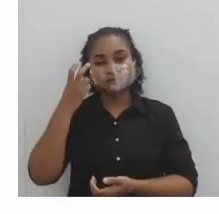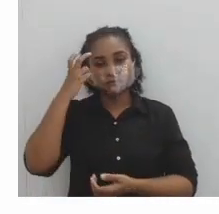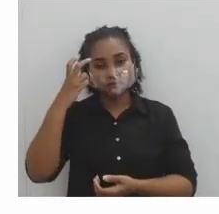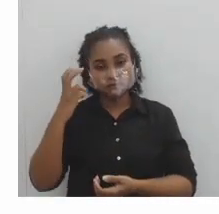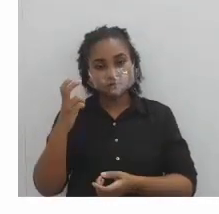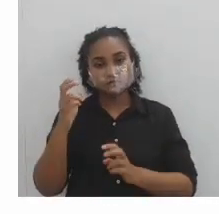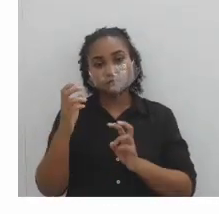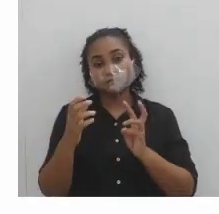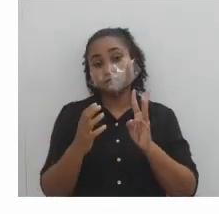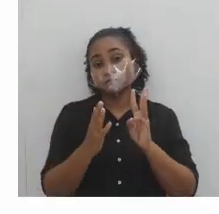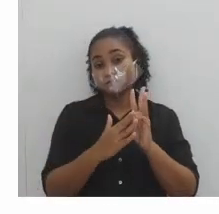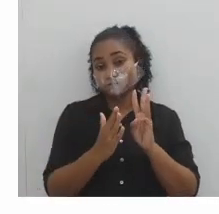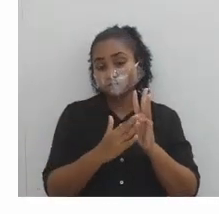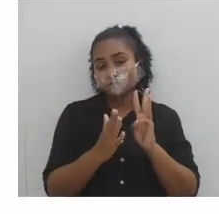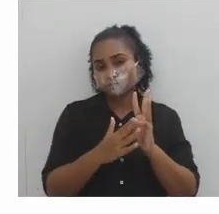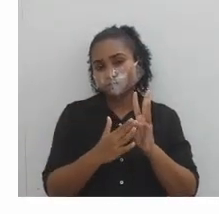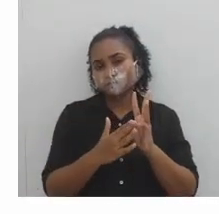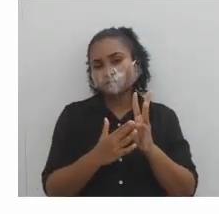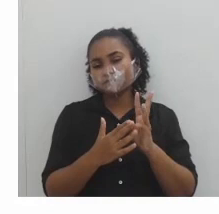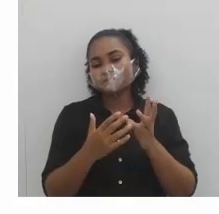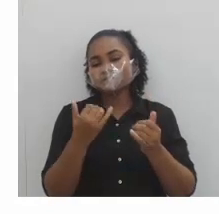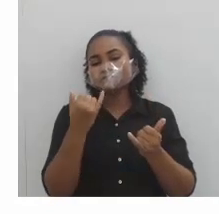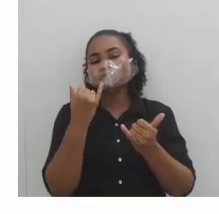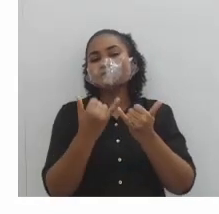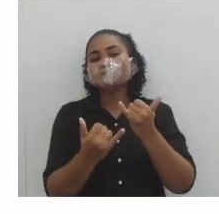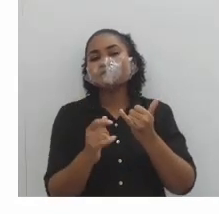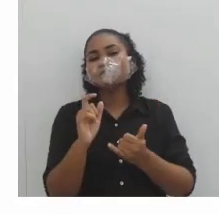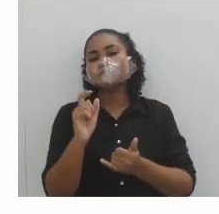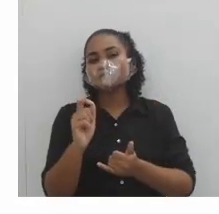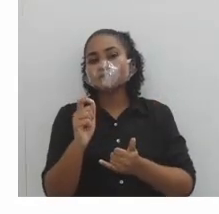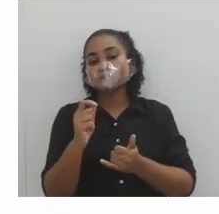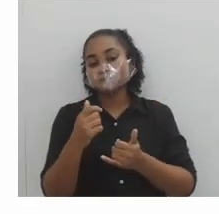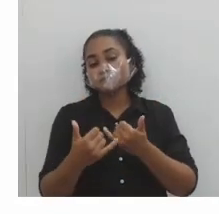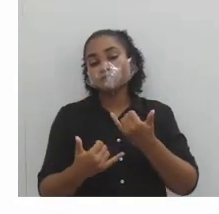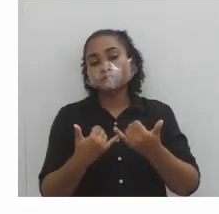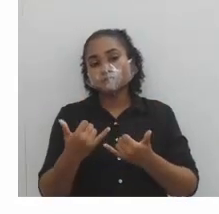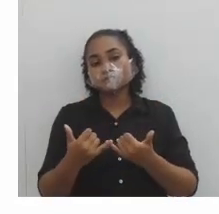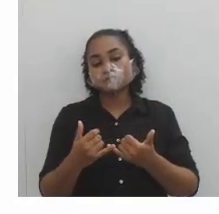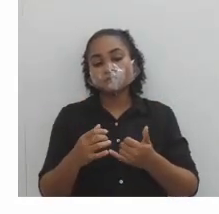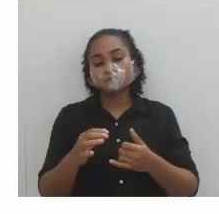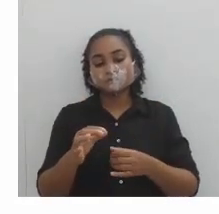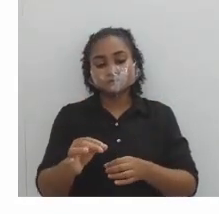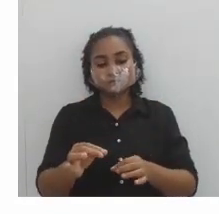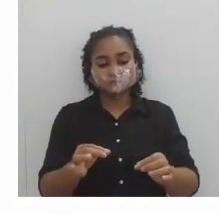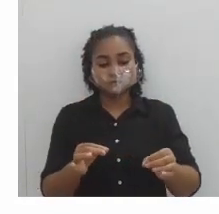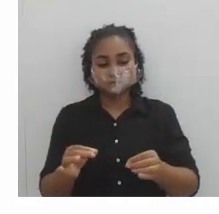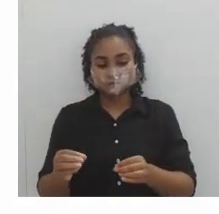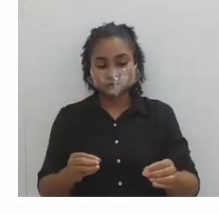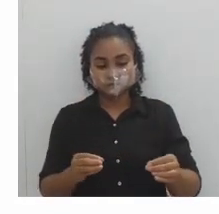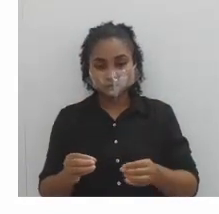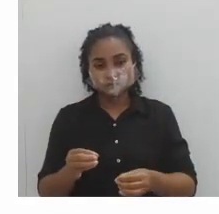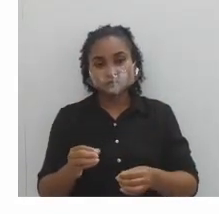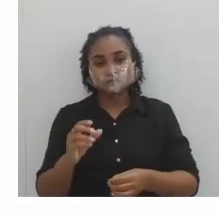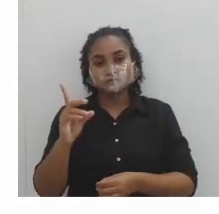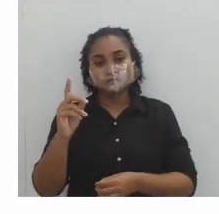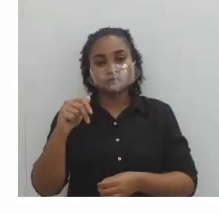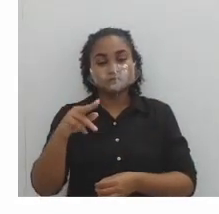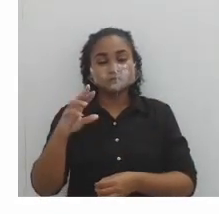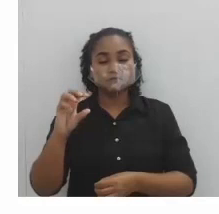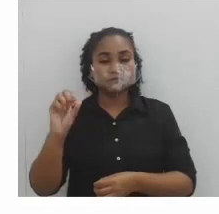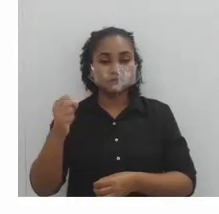indígena, ele se assemelha inclusive ao jogo de damas, que esse jogo da onça tinha que o objetivo